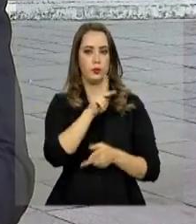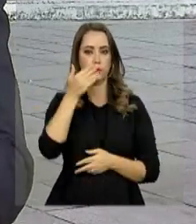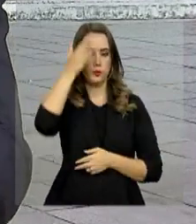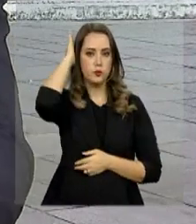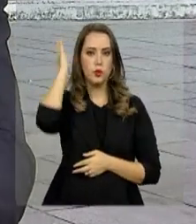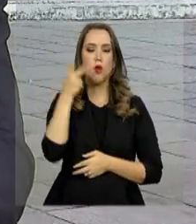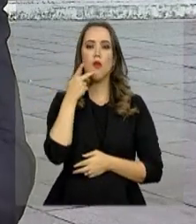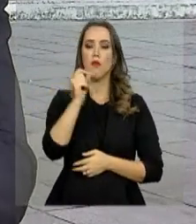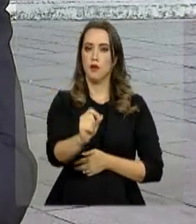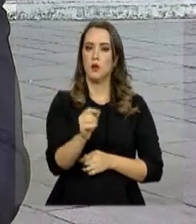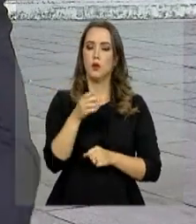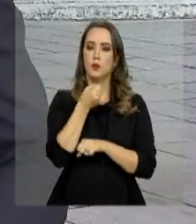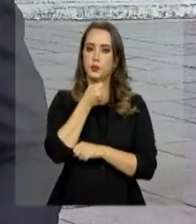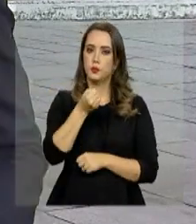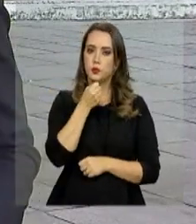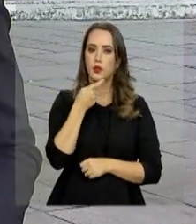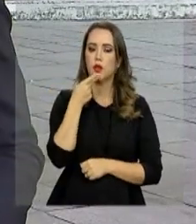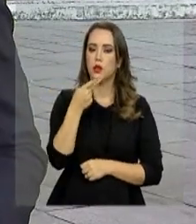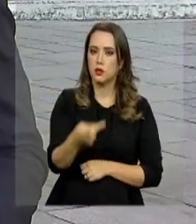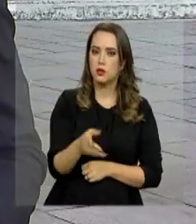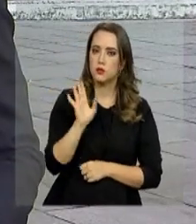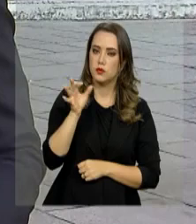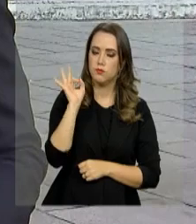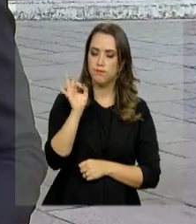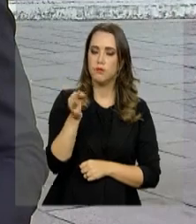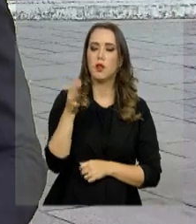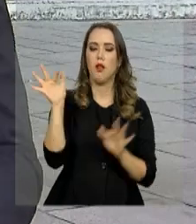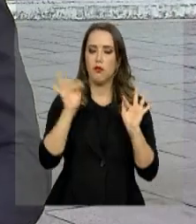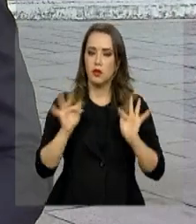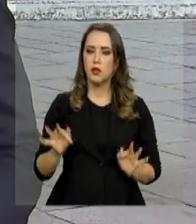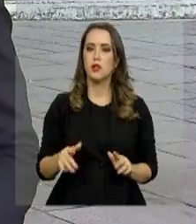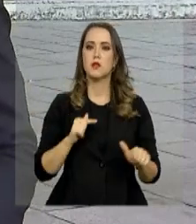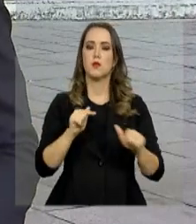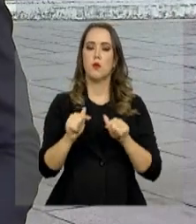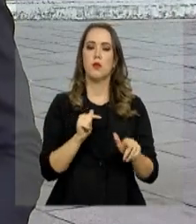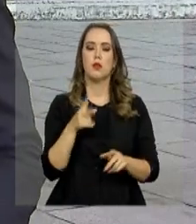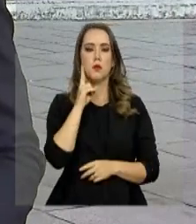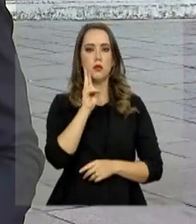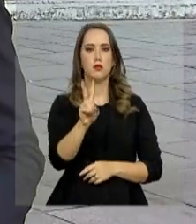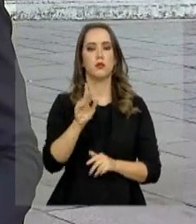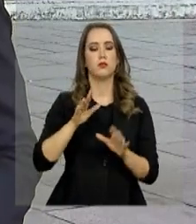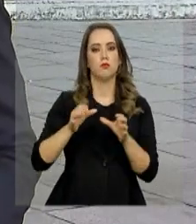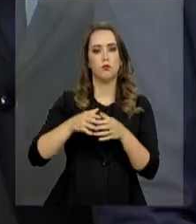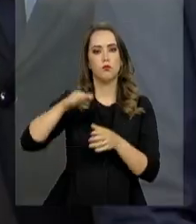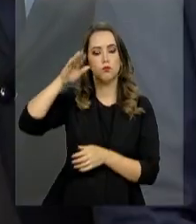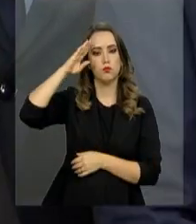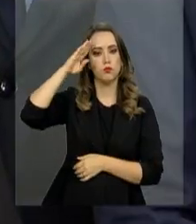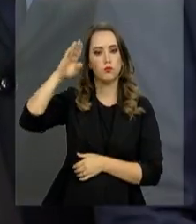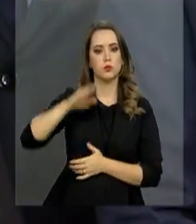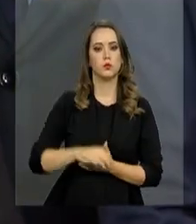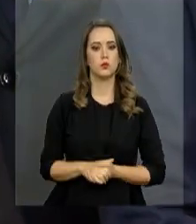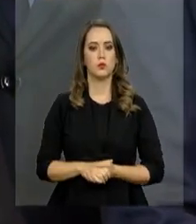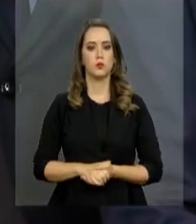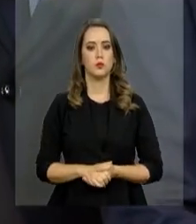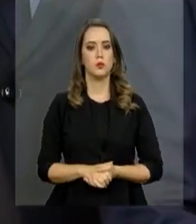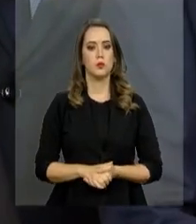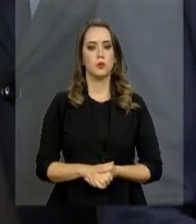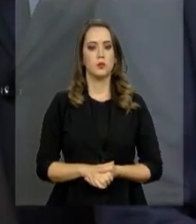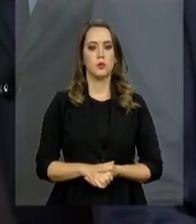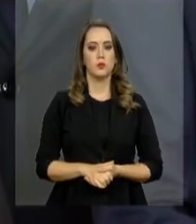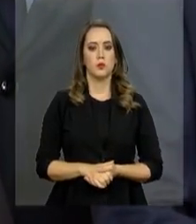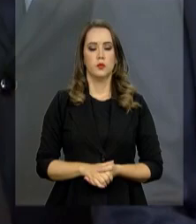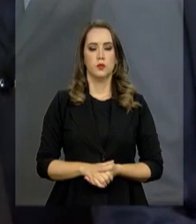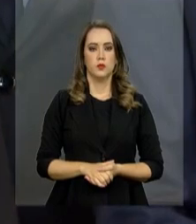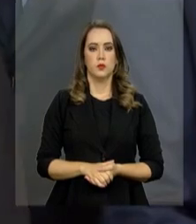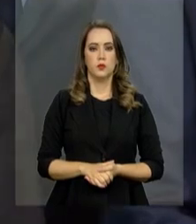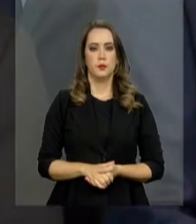Michel Temer conversou com a imprensa e afirmou que está satisfeito com o trabalho realizado pelos militares. Nos últimos dias,